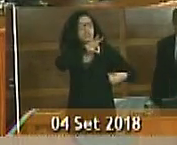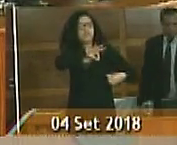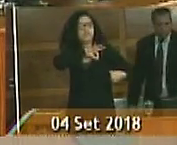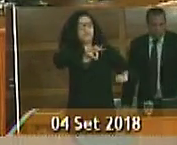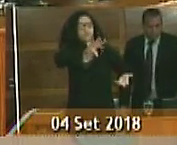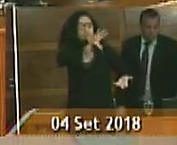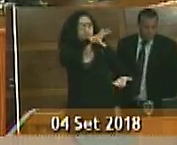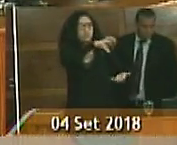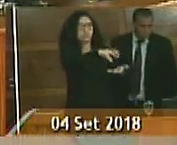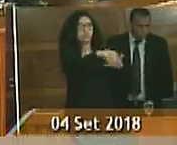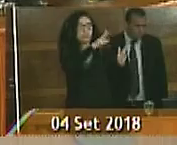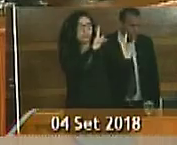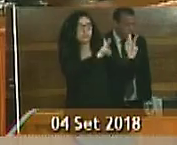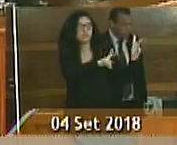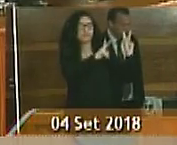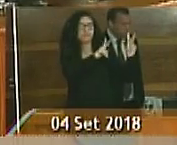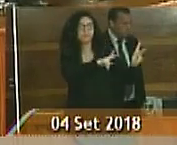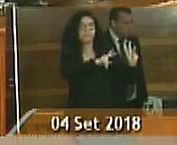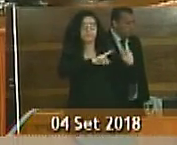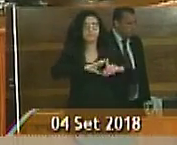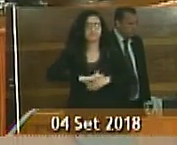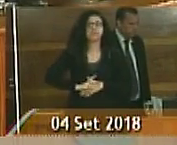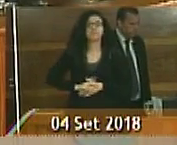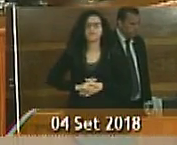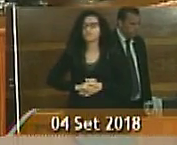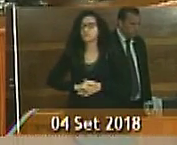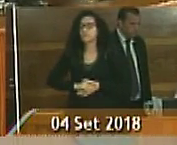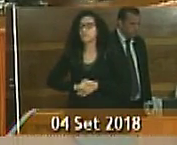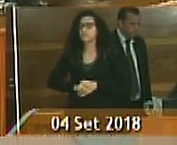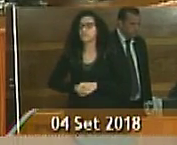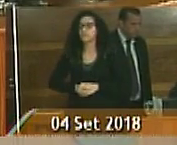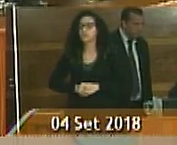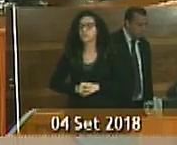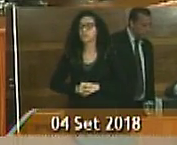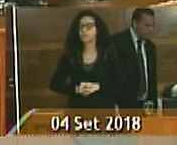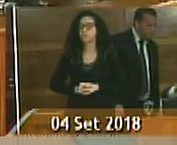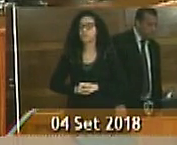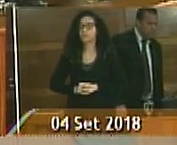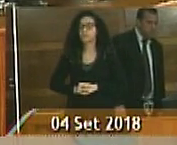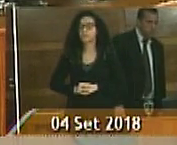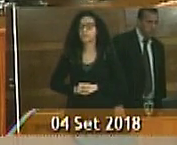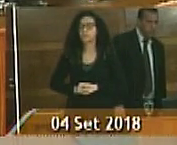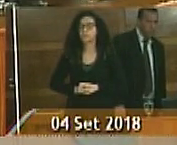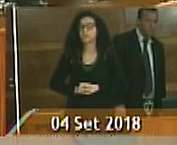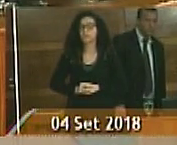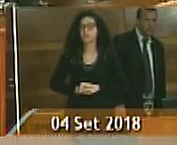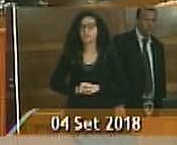Polícia Militar, Rua Francisco Bezerra, bairro Parque Mambucaba.